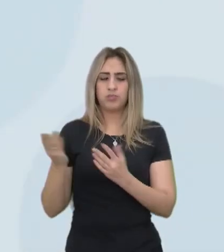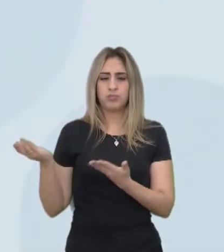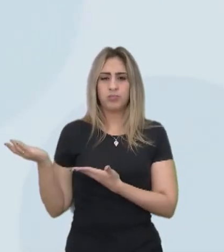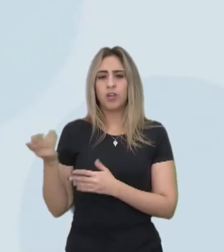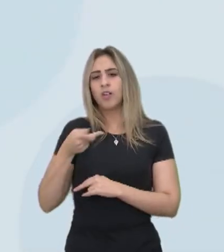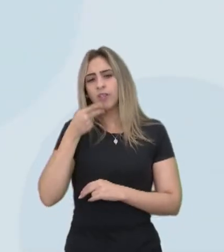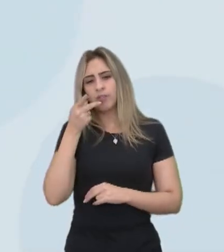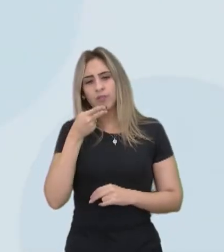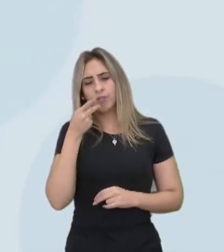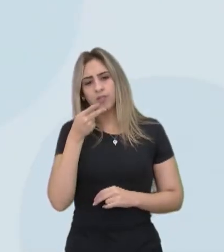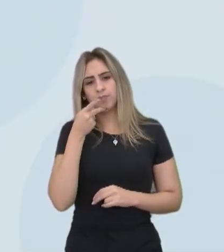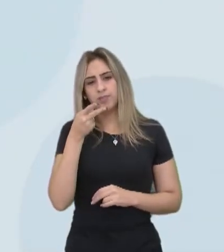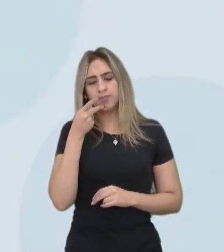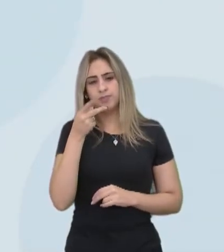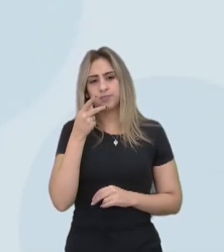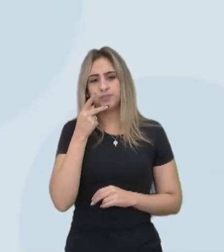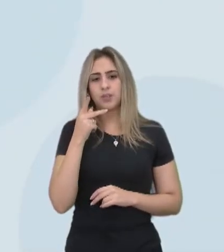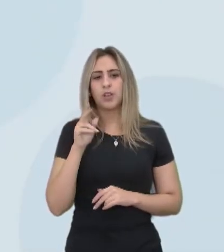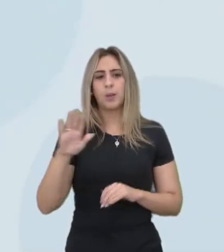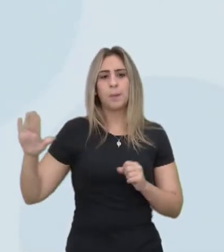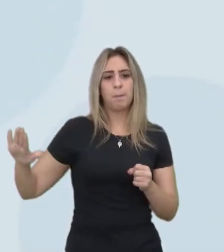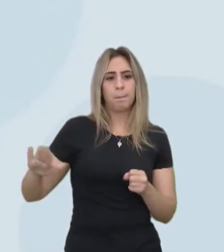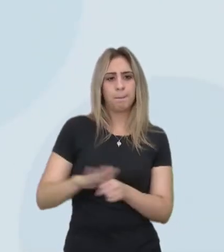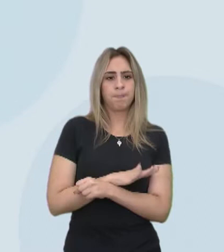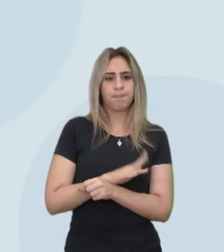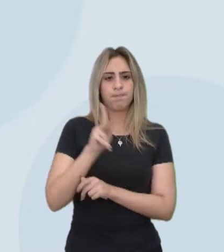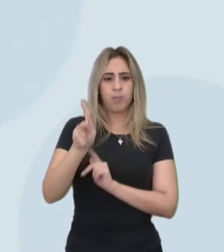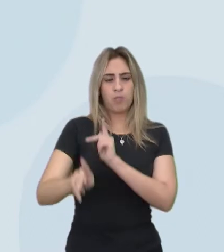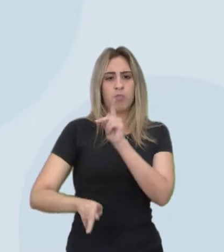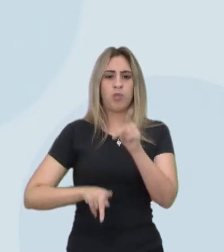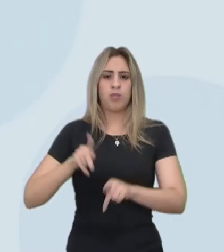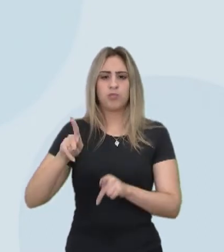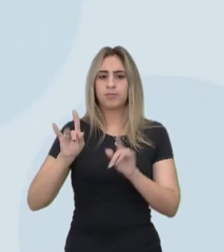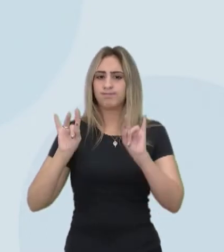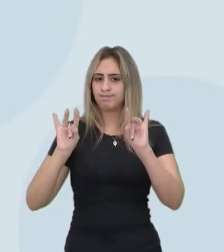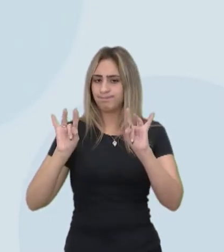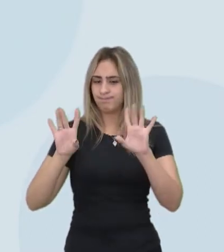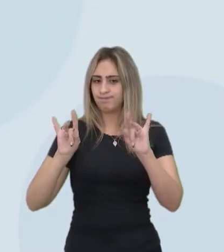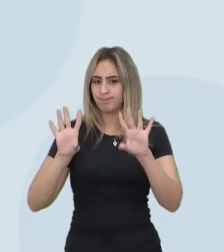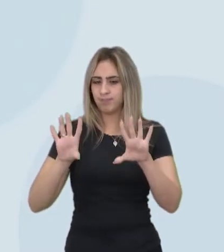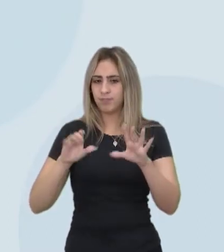está falando de superpopulação especificamente.